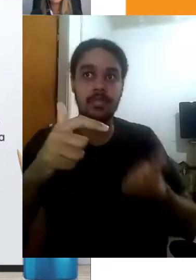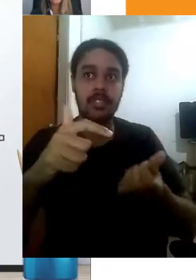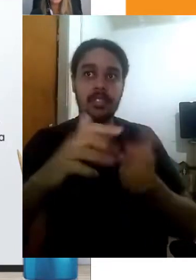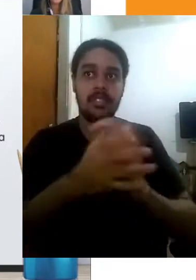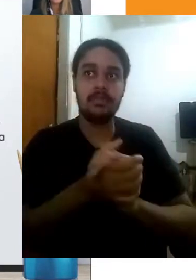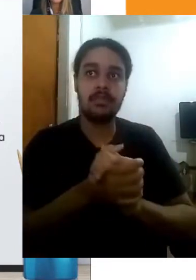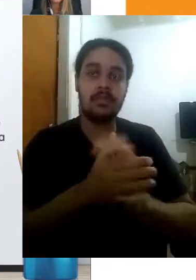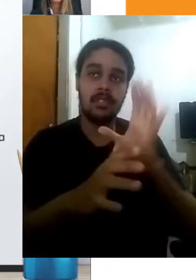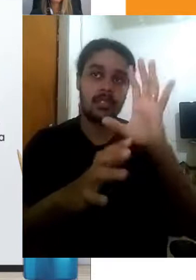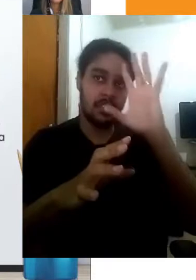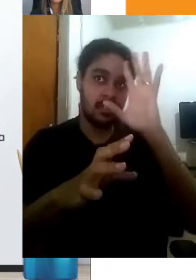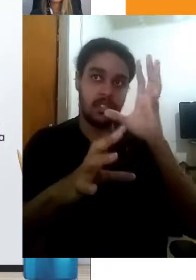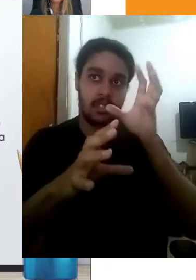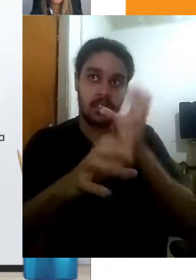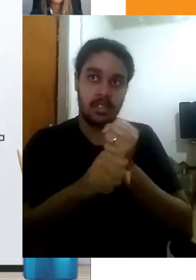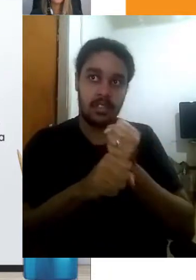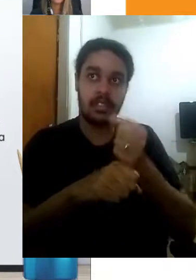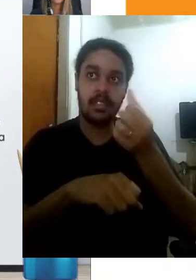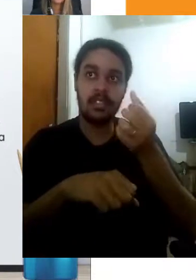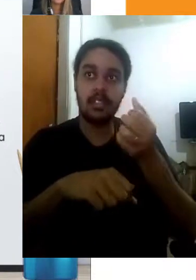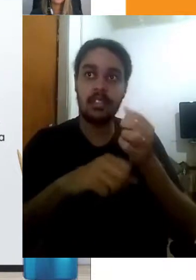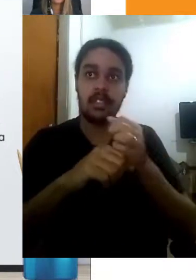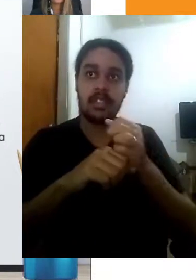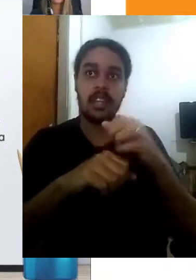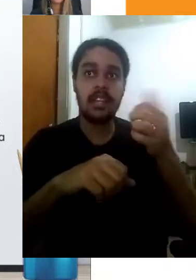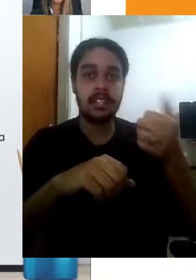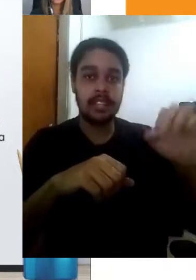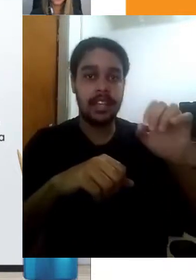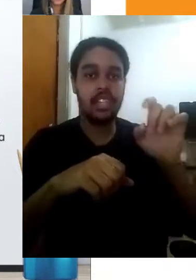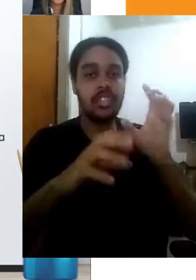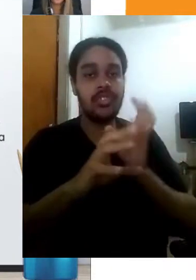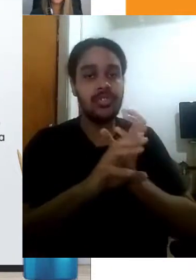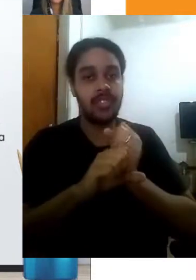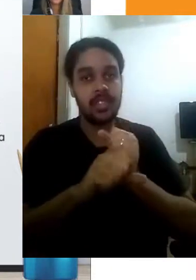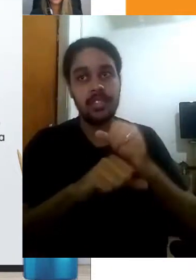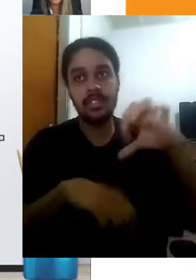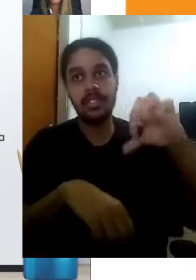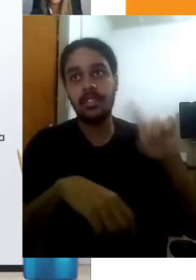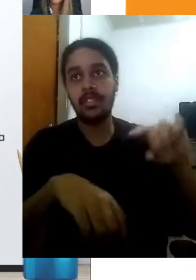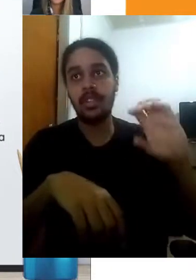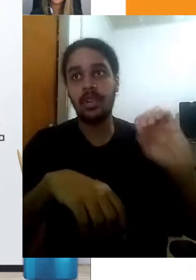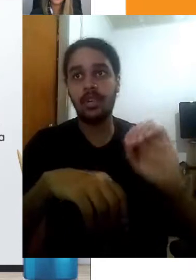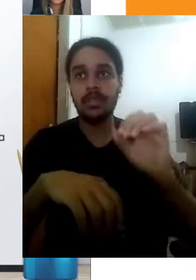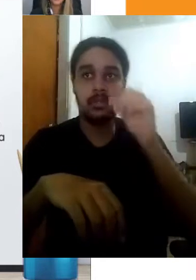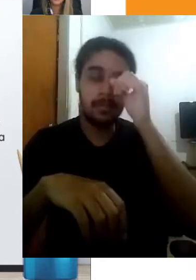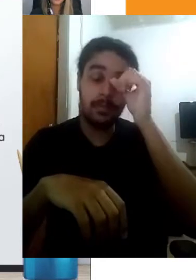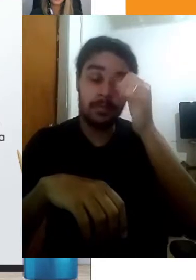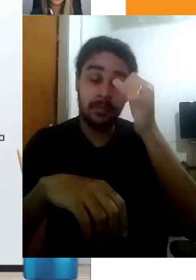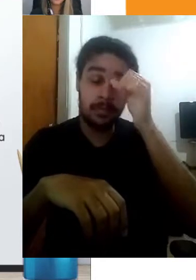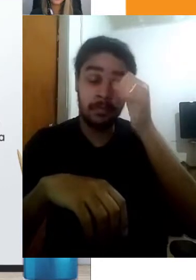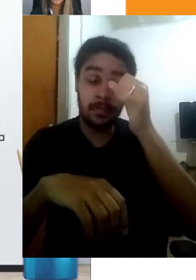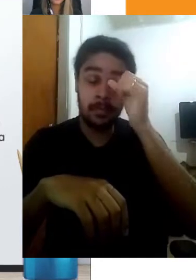6. Isso vai resultar, simplificando 60 com 6, 10 vezes 9,8, 98